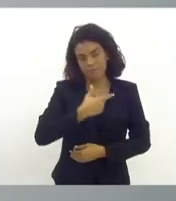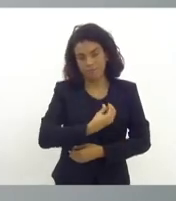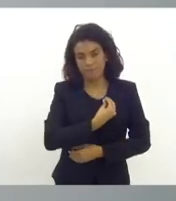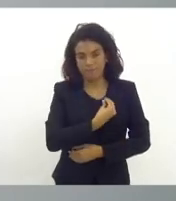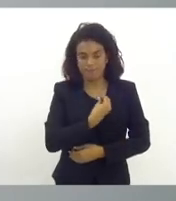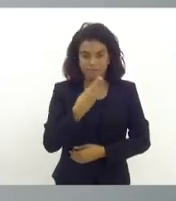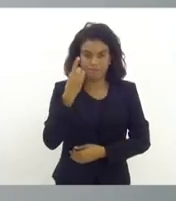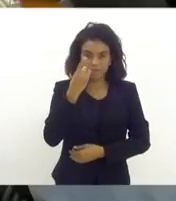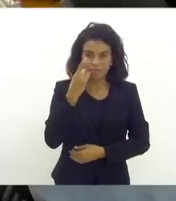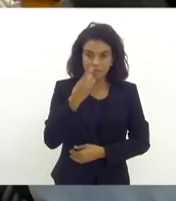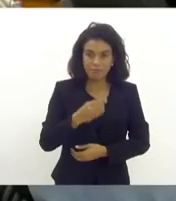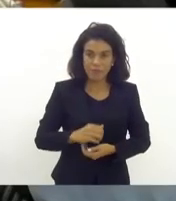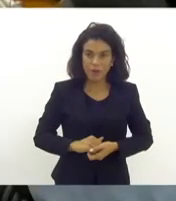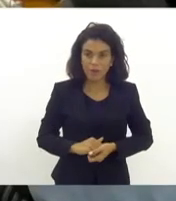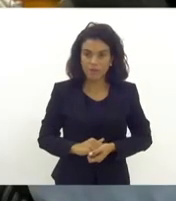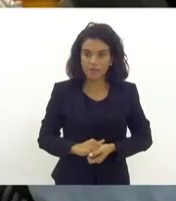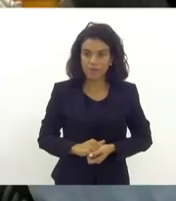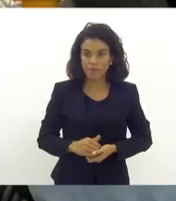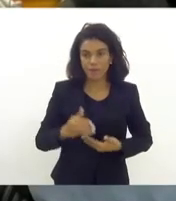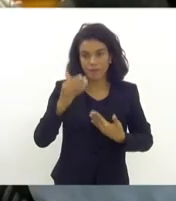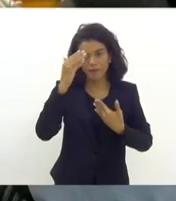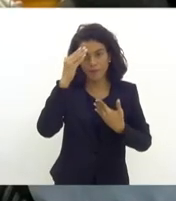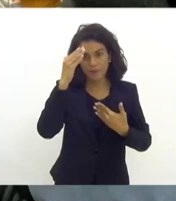deputada obrigada